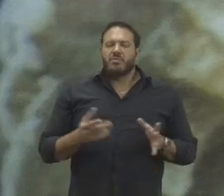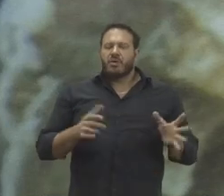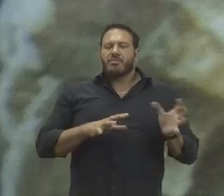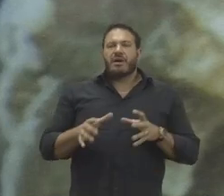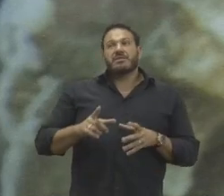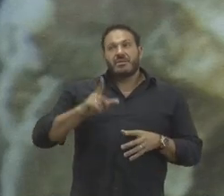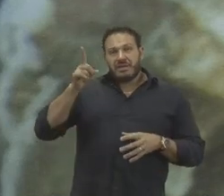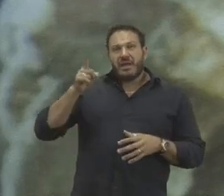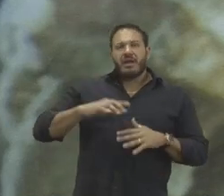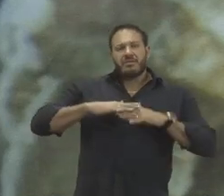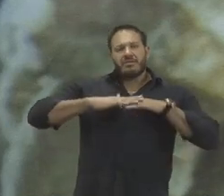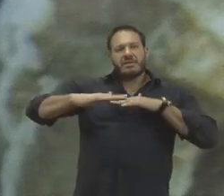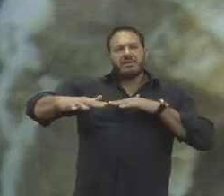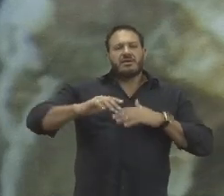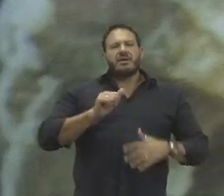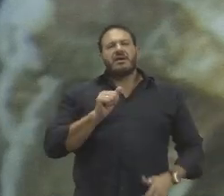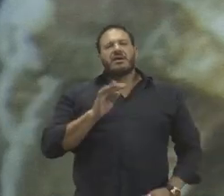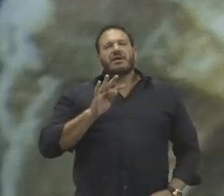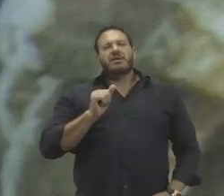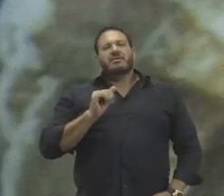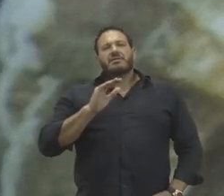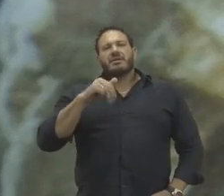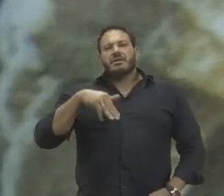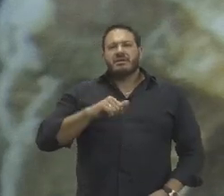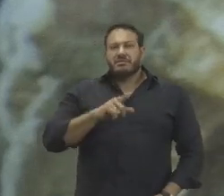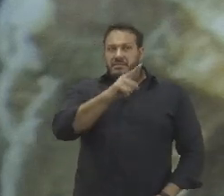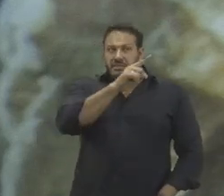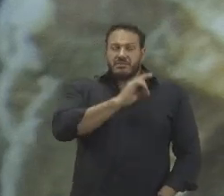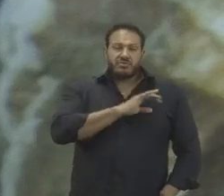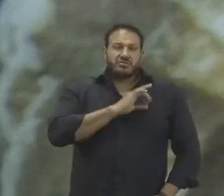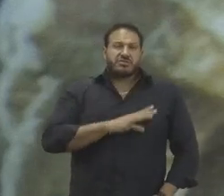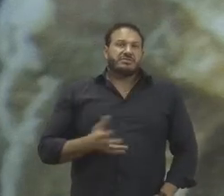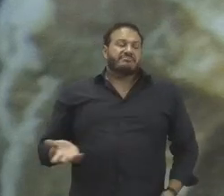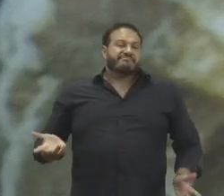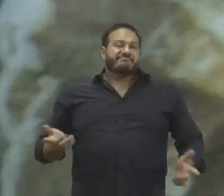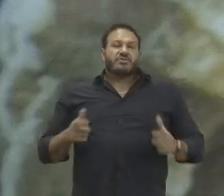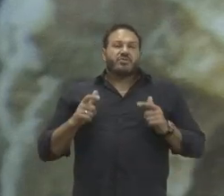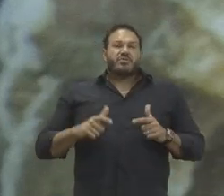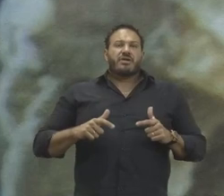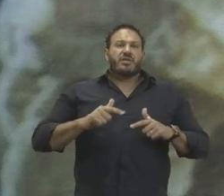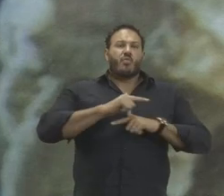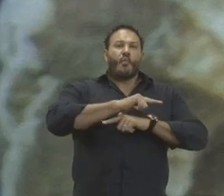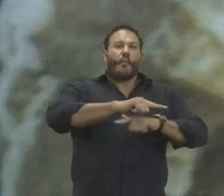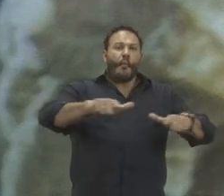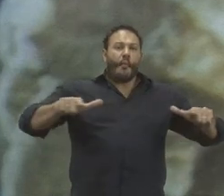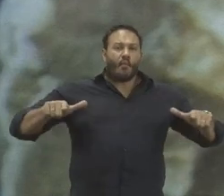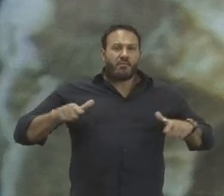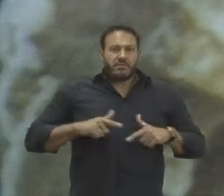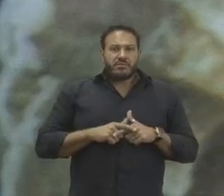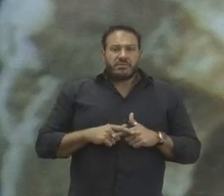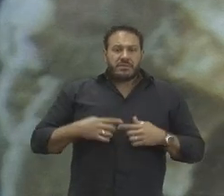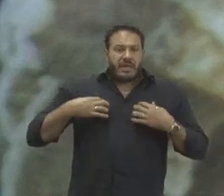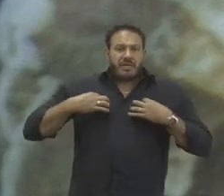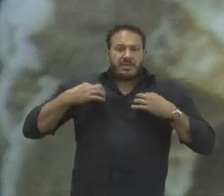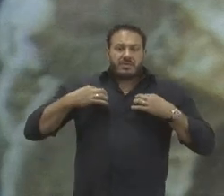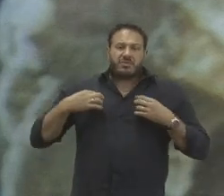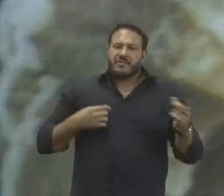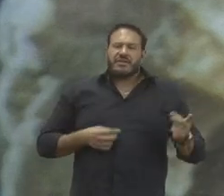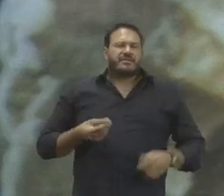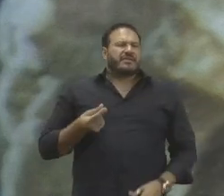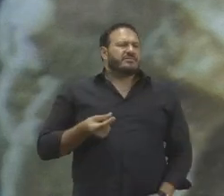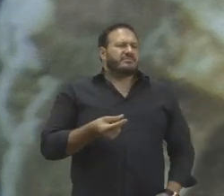para no Deserto do Atacama aqui Nosso vizinho no Chile né o lugar mais seco do planeta onde essas ropas vão durar muito